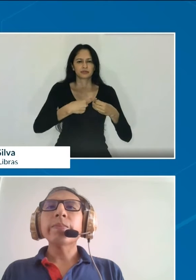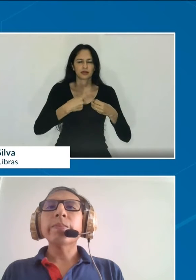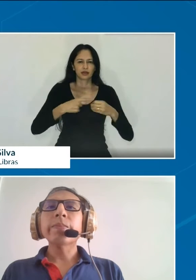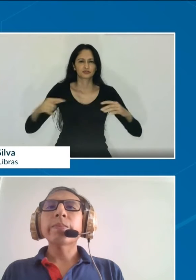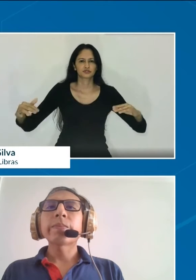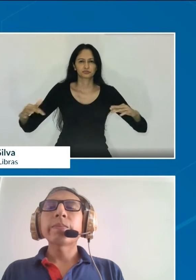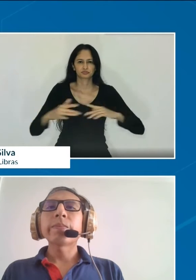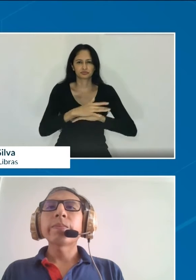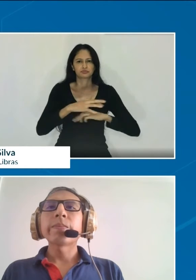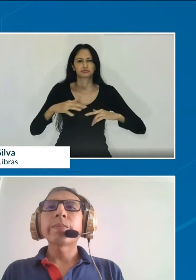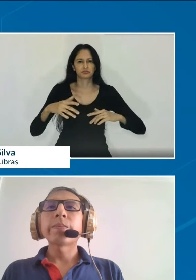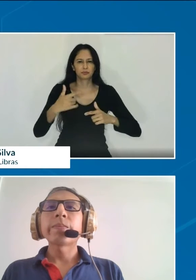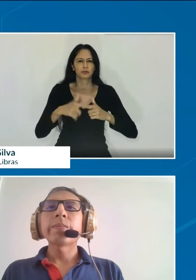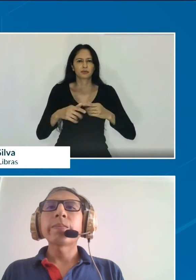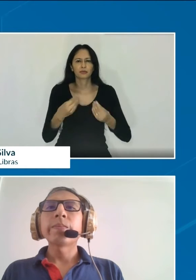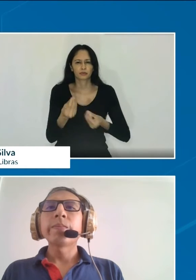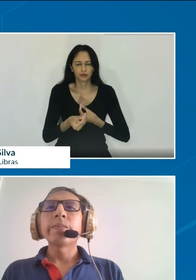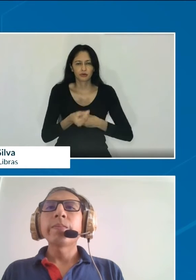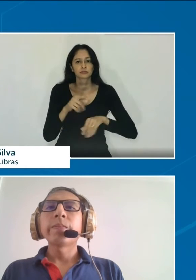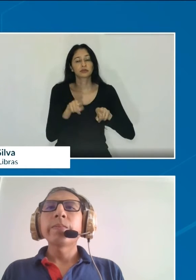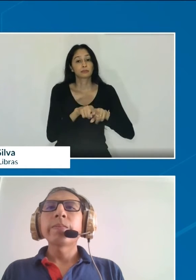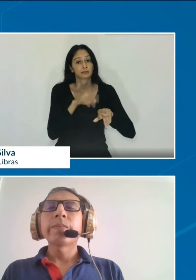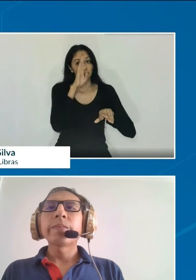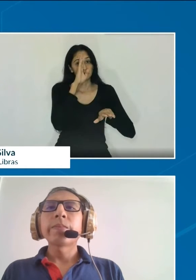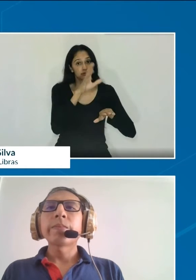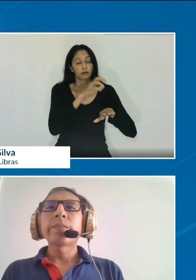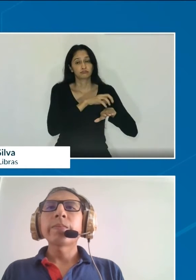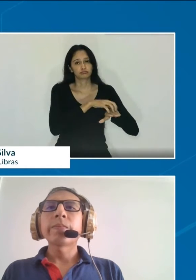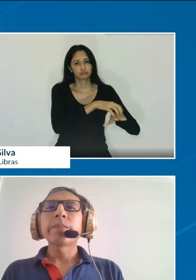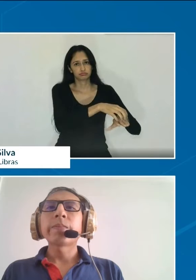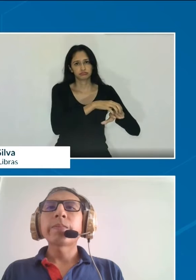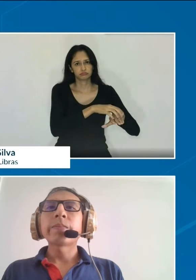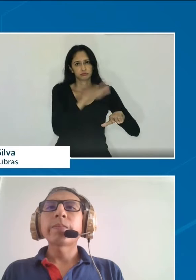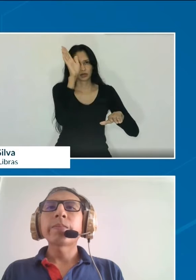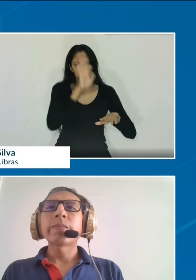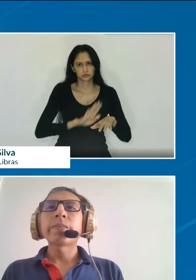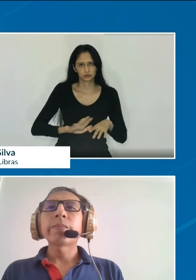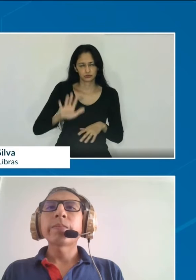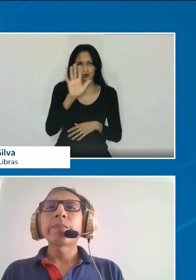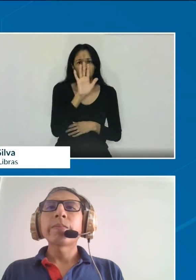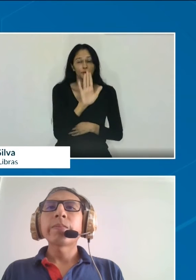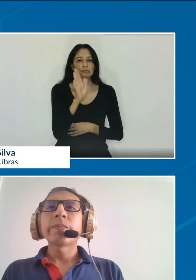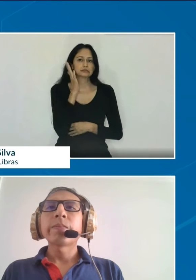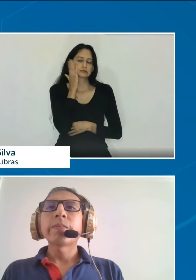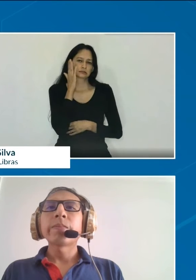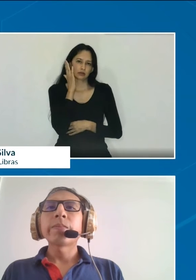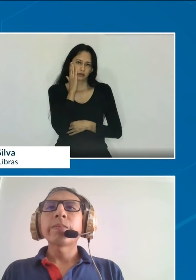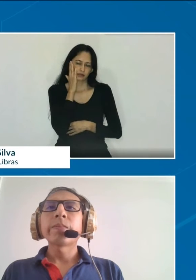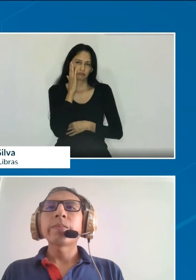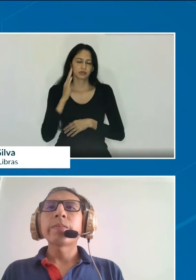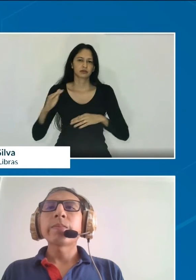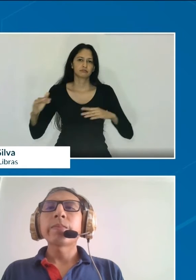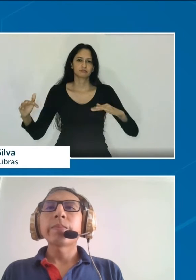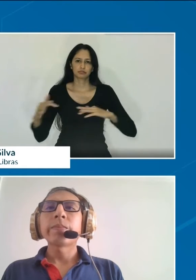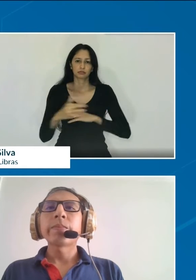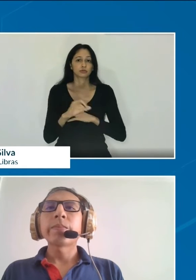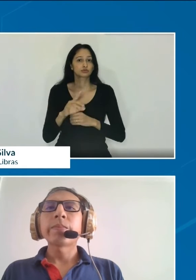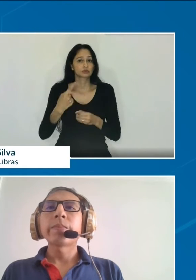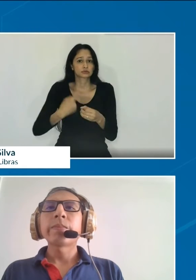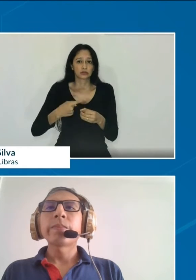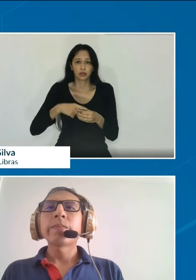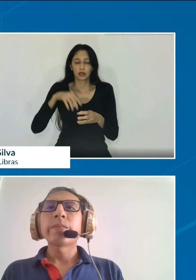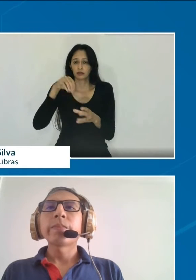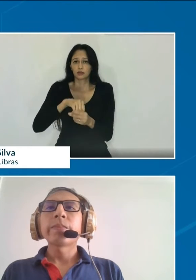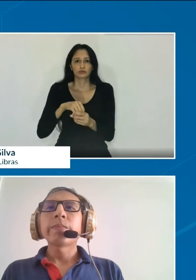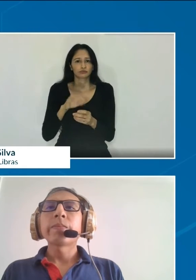transporte coletivo, que o país enfrenta. Mas a gente sabe que o transporte não é só nos centros urbanos, nós temos também